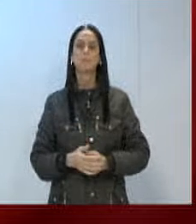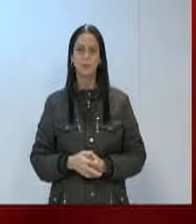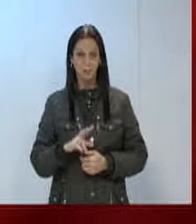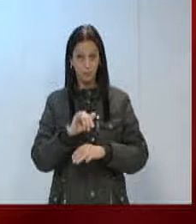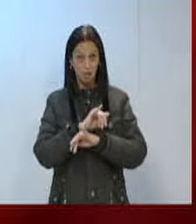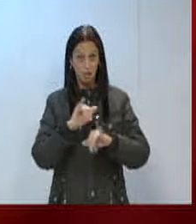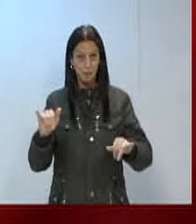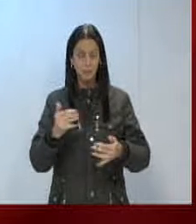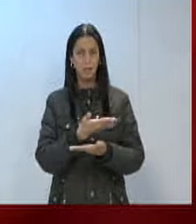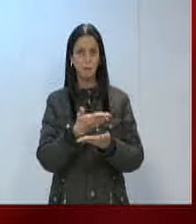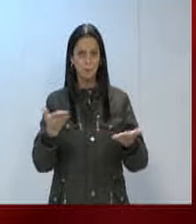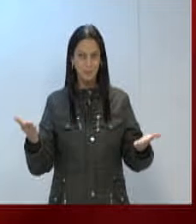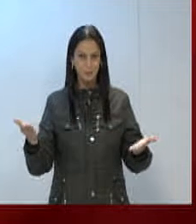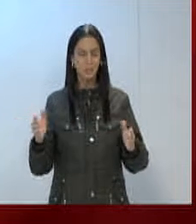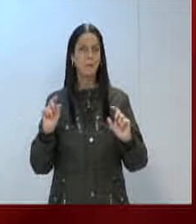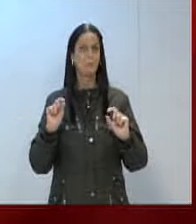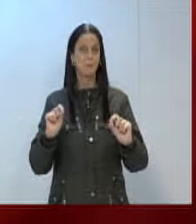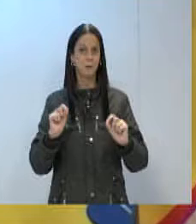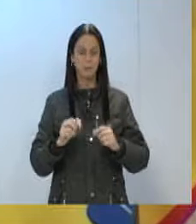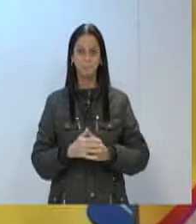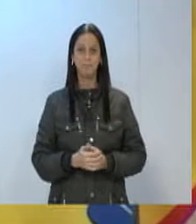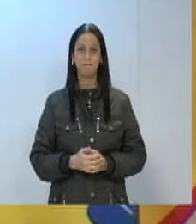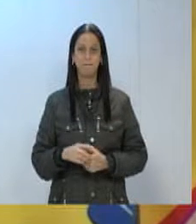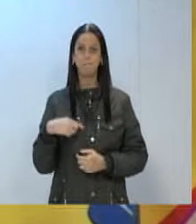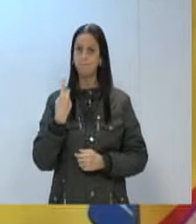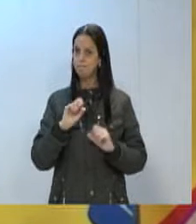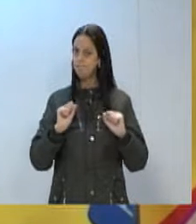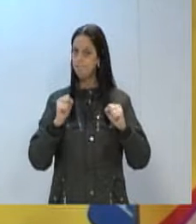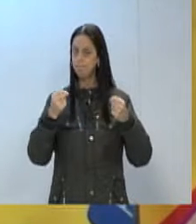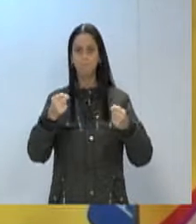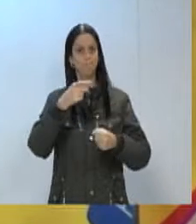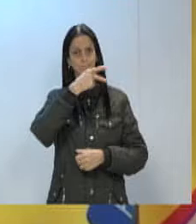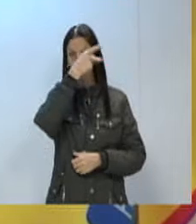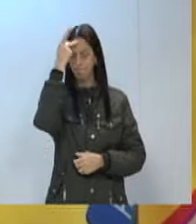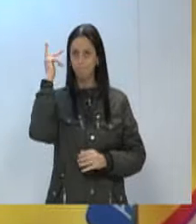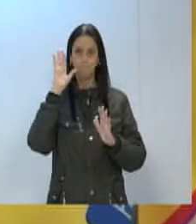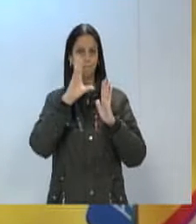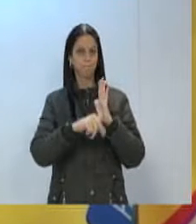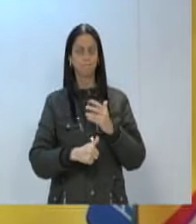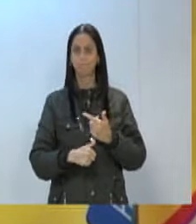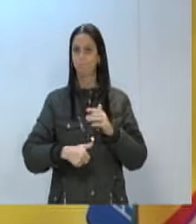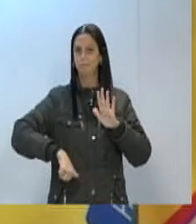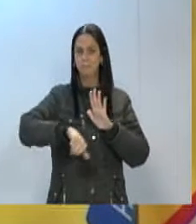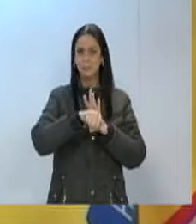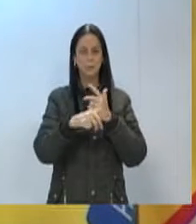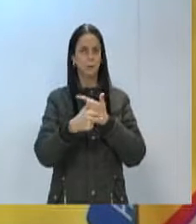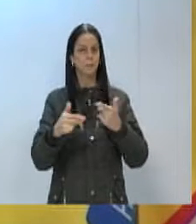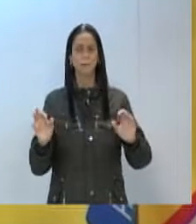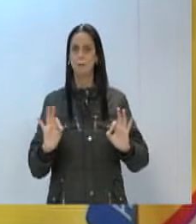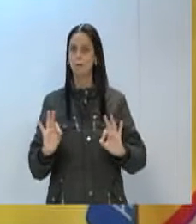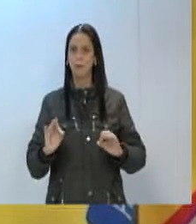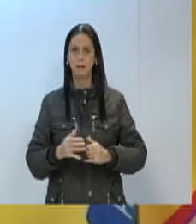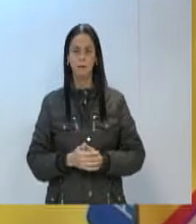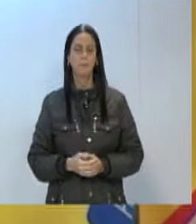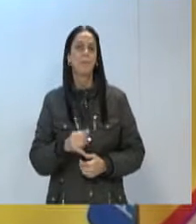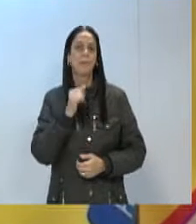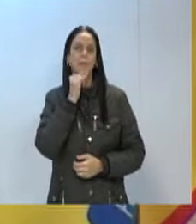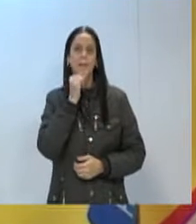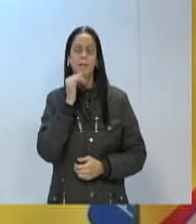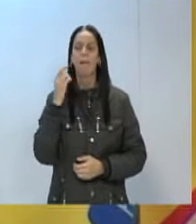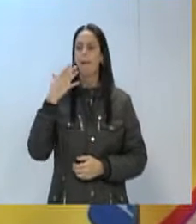já vou alertar de início que a gente não defende bandido eu vou ler tardini o discurso de